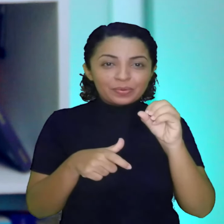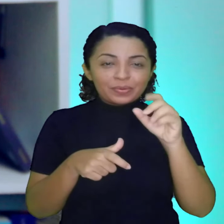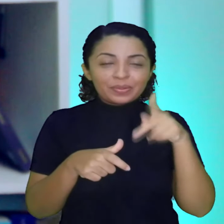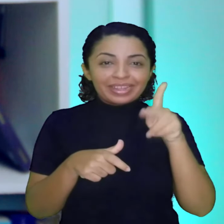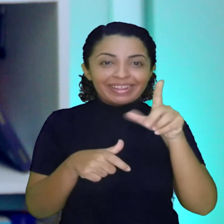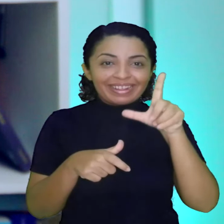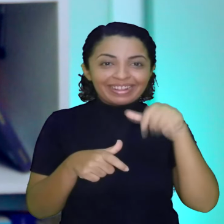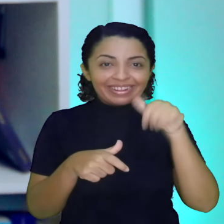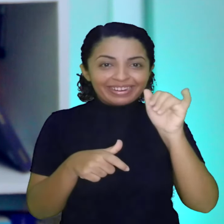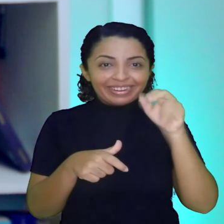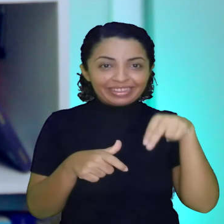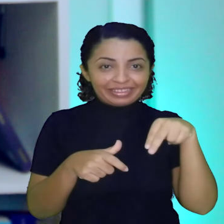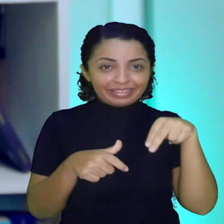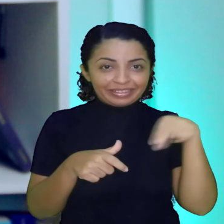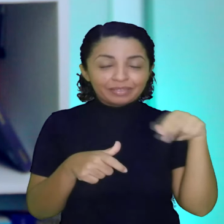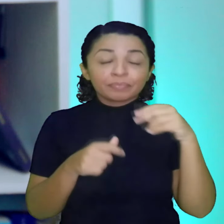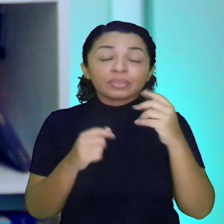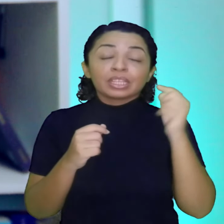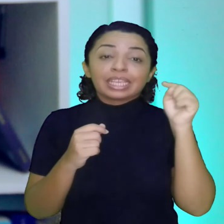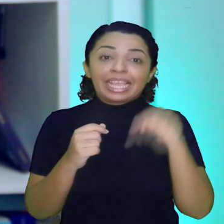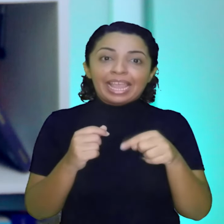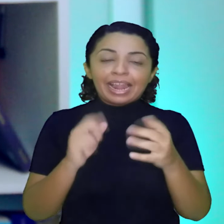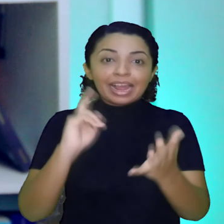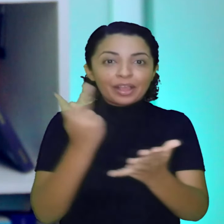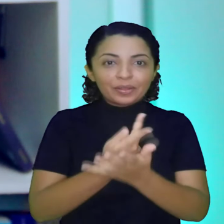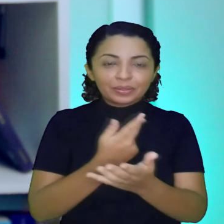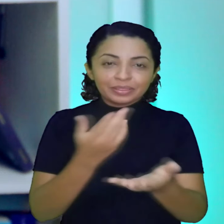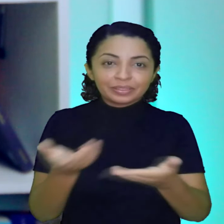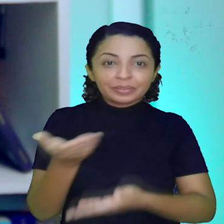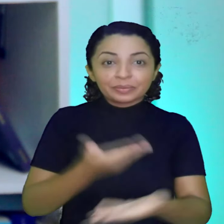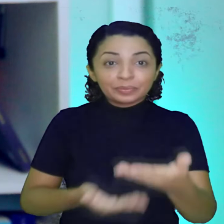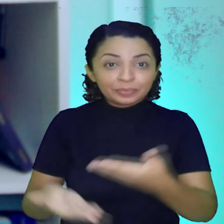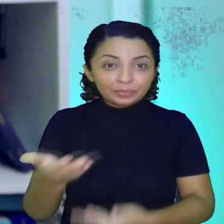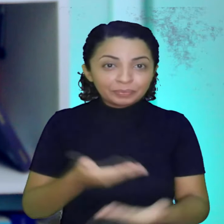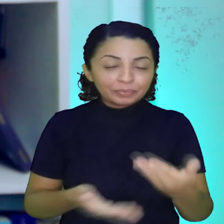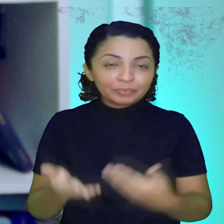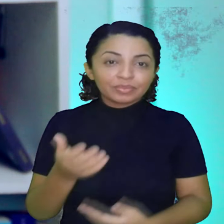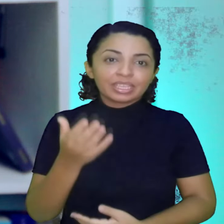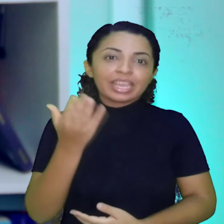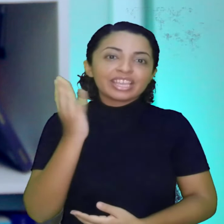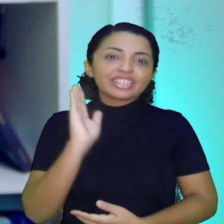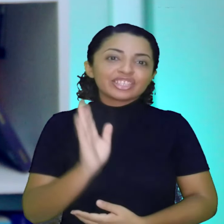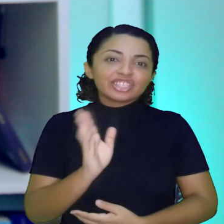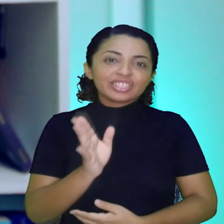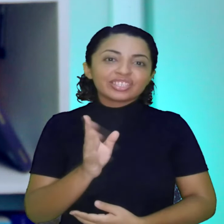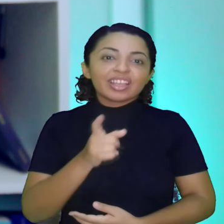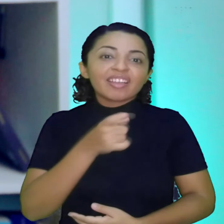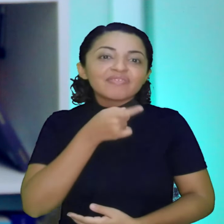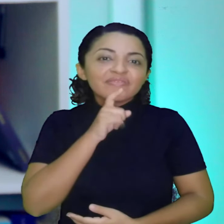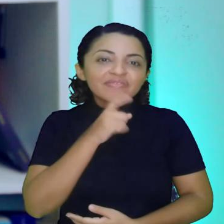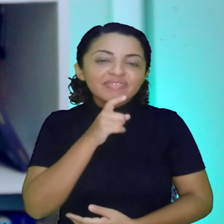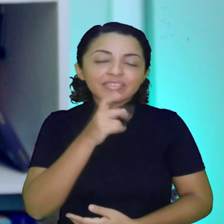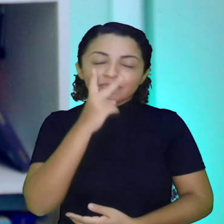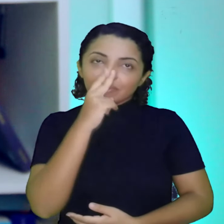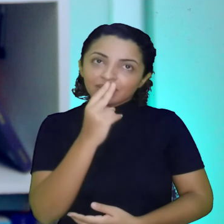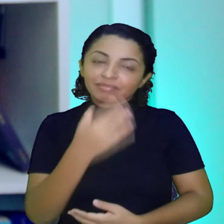relação, ela, no meio tempo dessa relação intensa que ela vive com esse homem, apesar de haver uma frieza, e